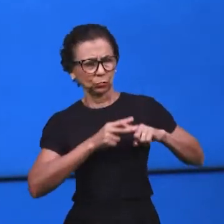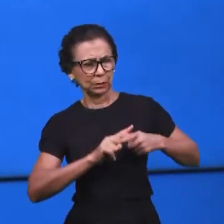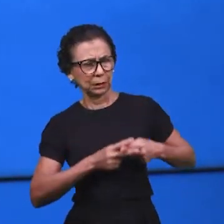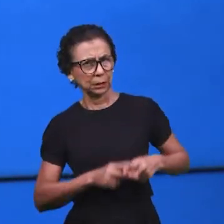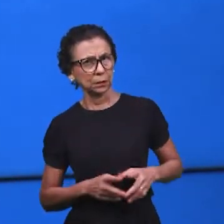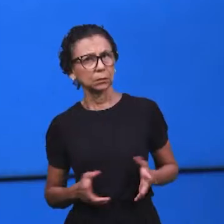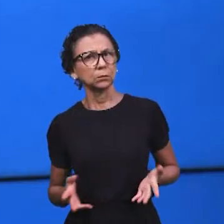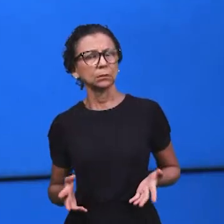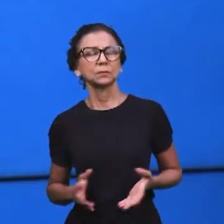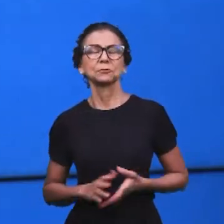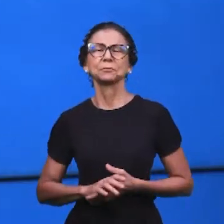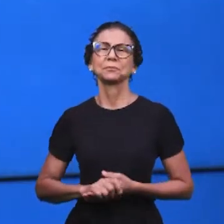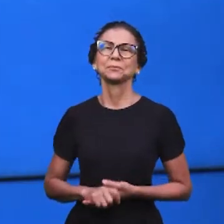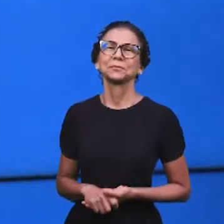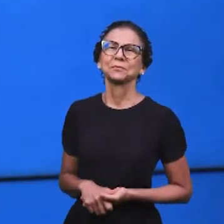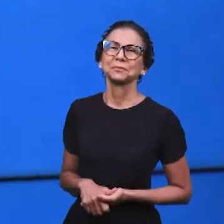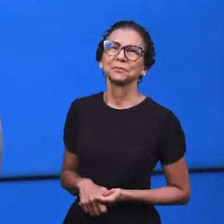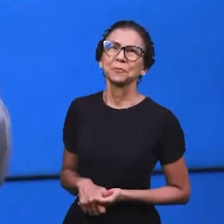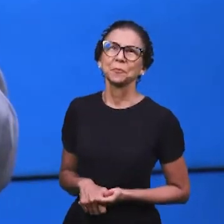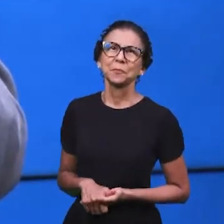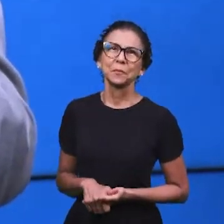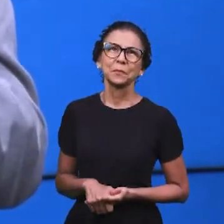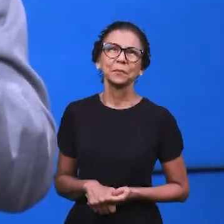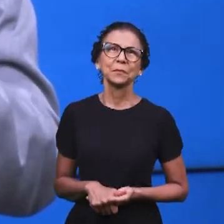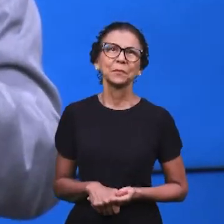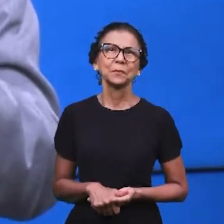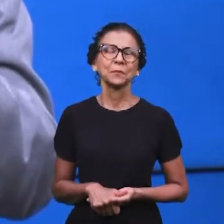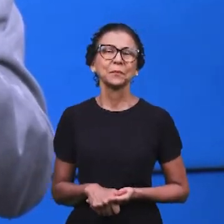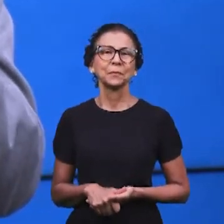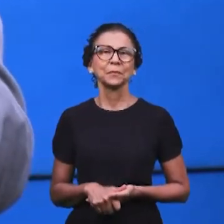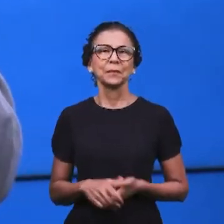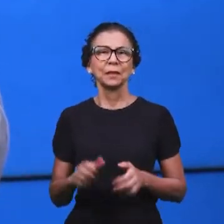diante do Senhor. E muito boa a leitura